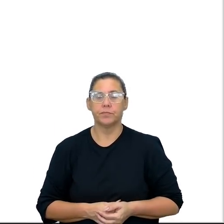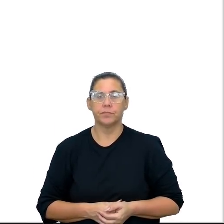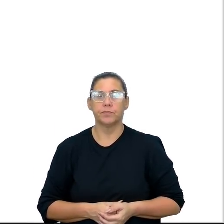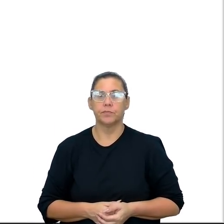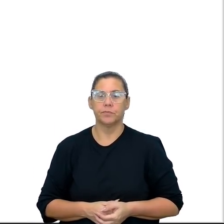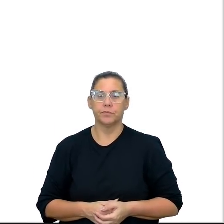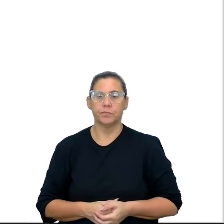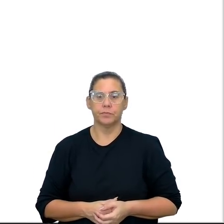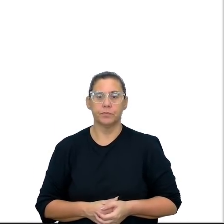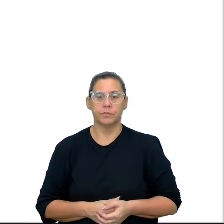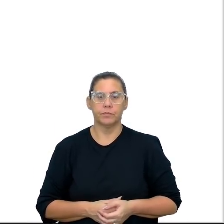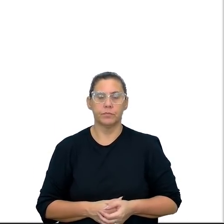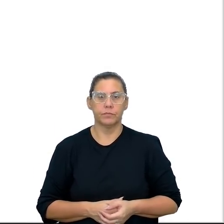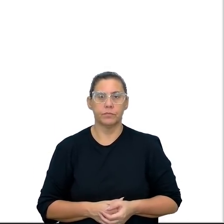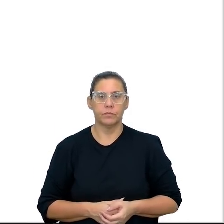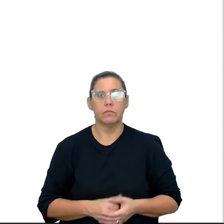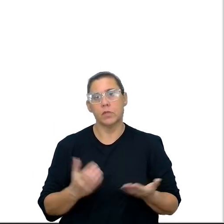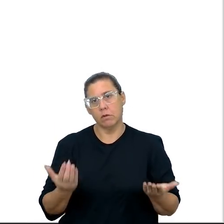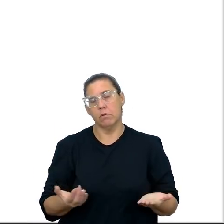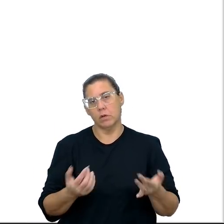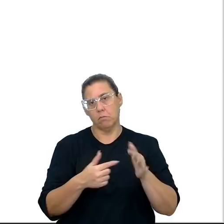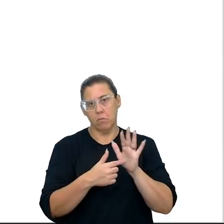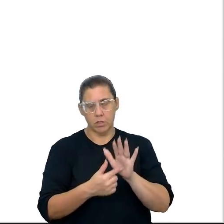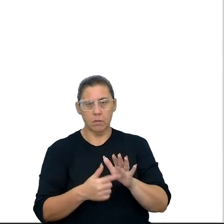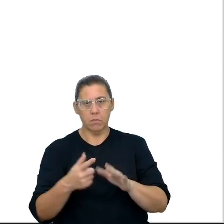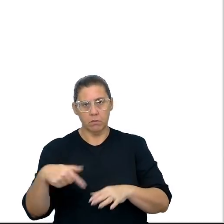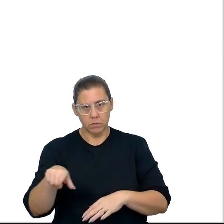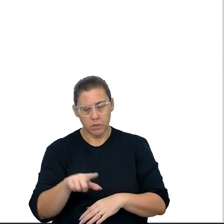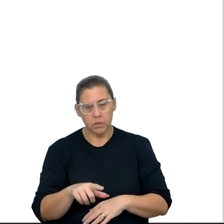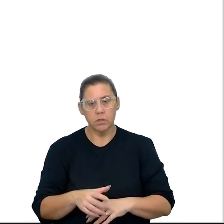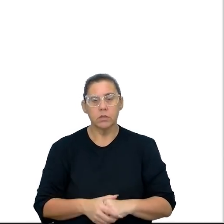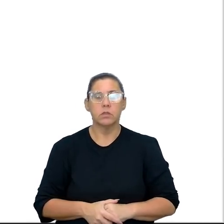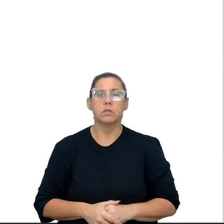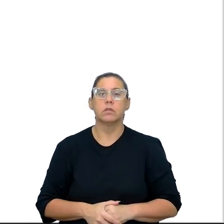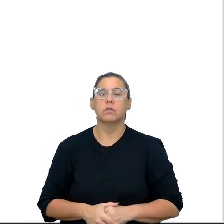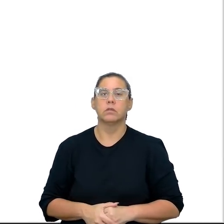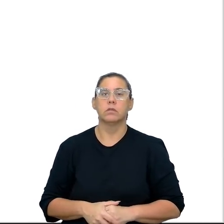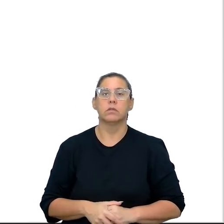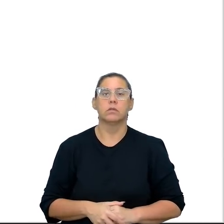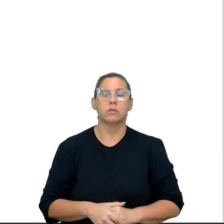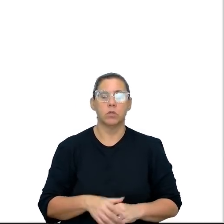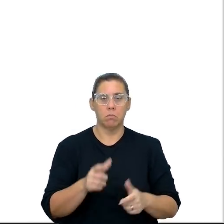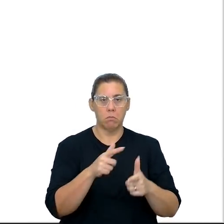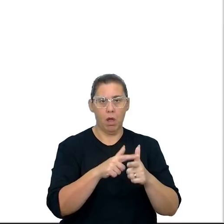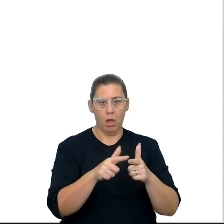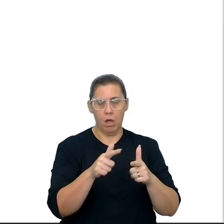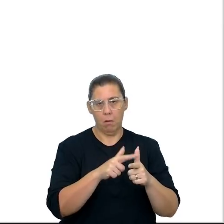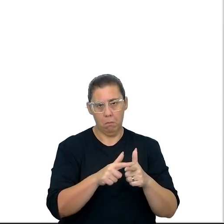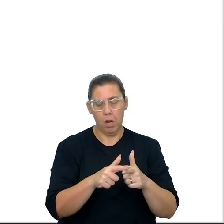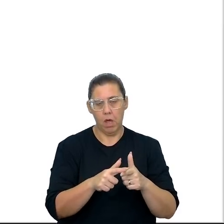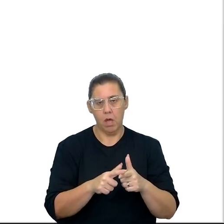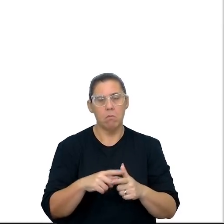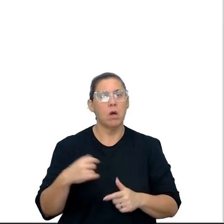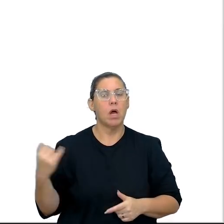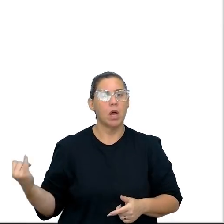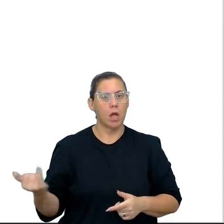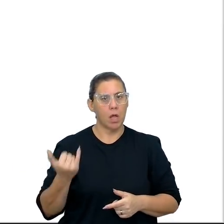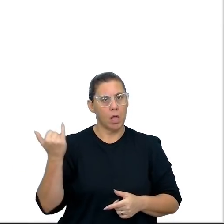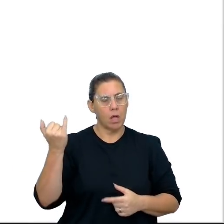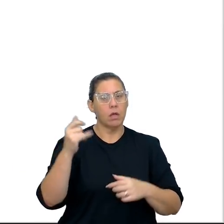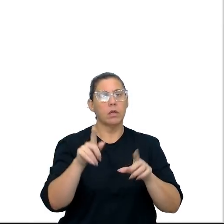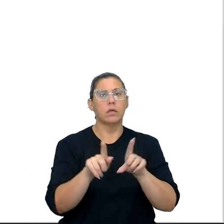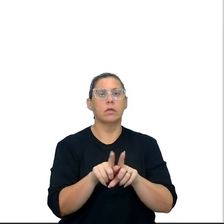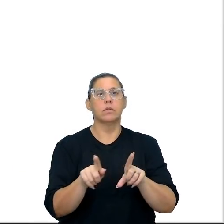Então, que era isso que eu gostaria de frisar com vocês, né, que é a resposta da situação problema. Ela é importante